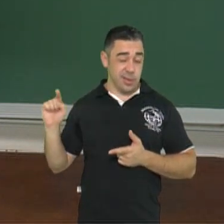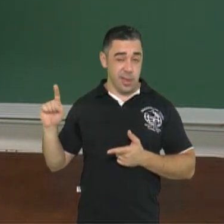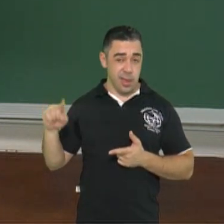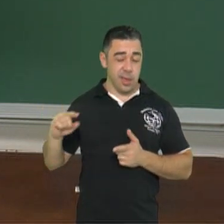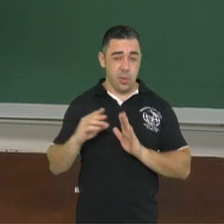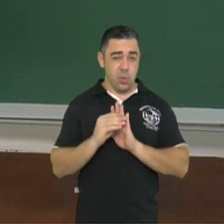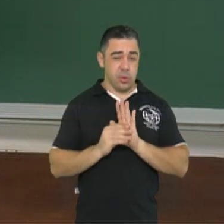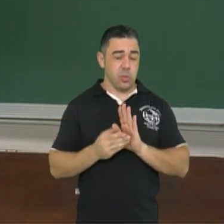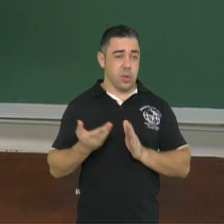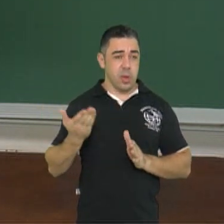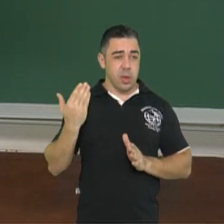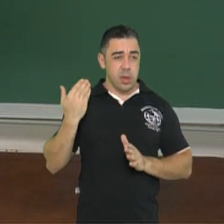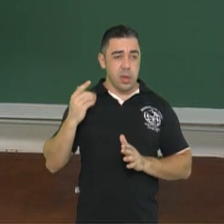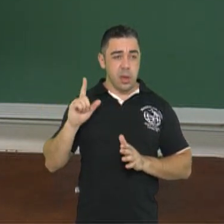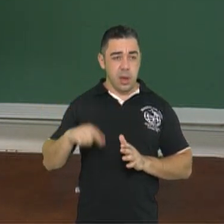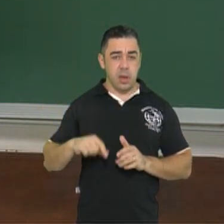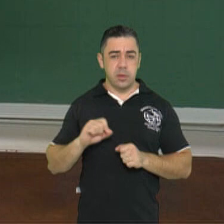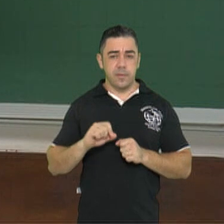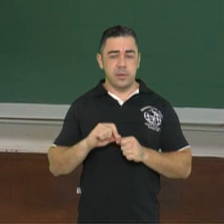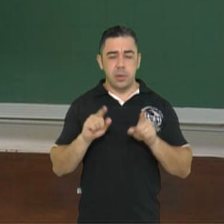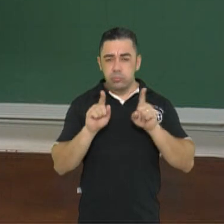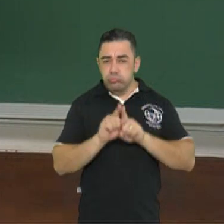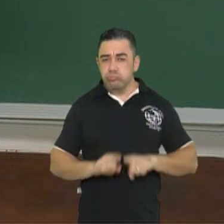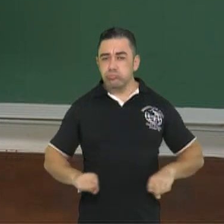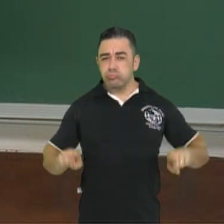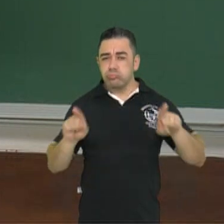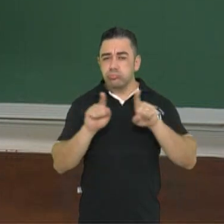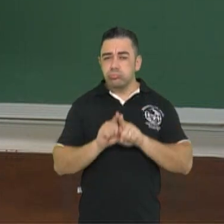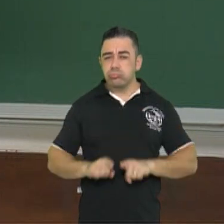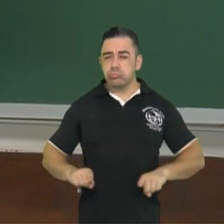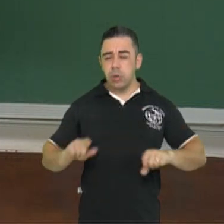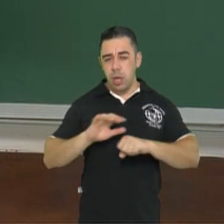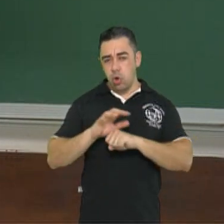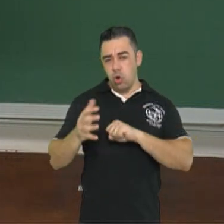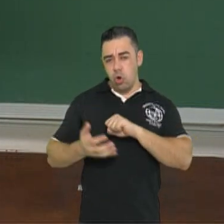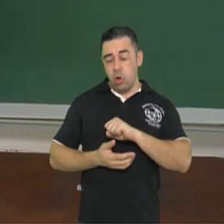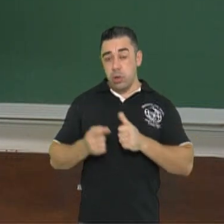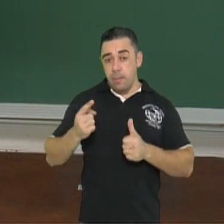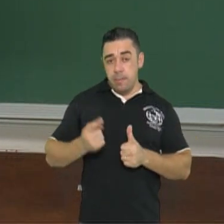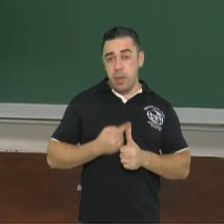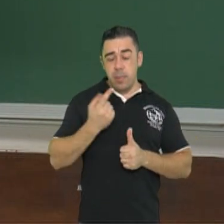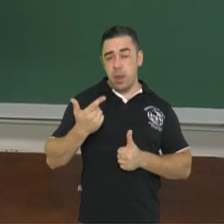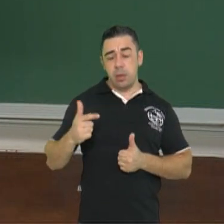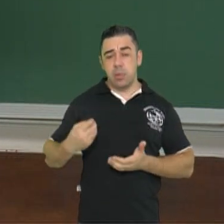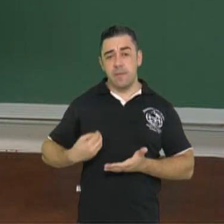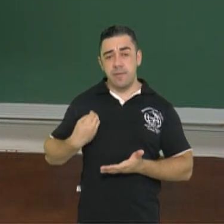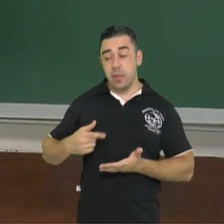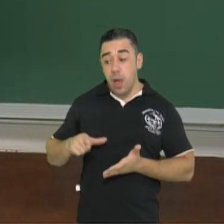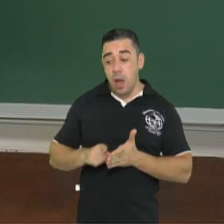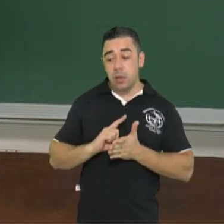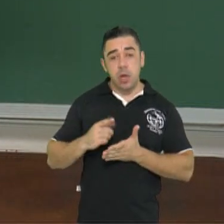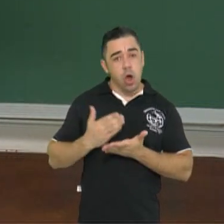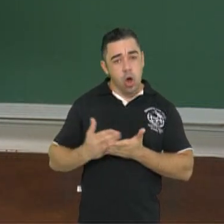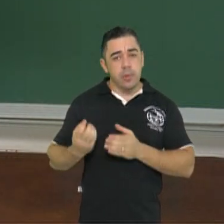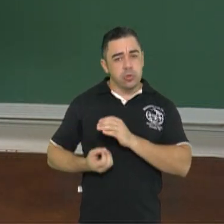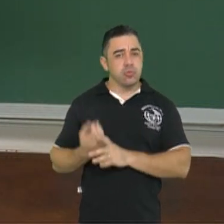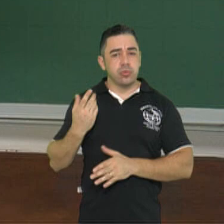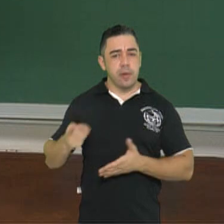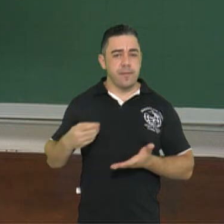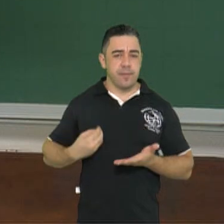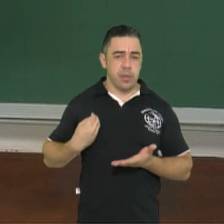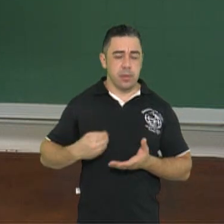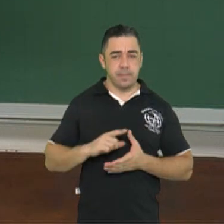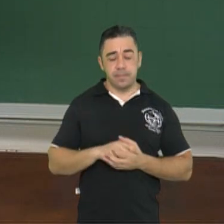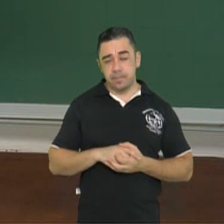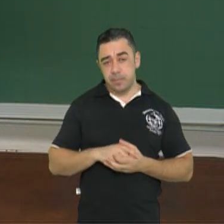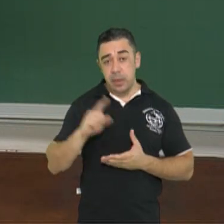conteúdos anteriores, está acontecendo aqui uma sucessão ecológica primária, né, num local onde não tinha vida antes, começou a surgir. Depois ali,